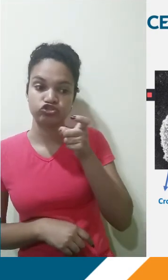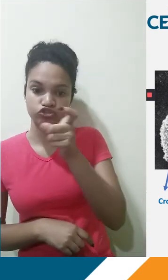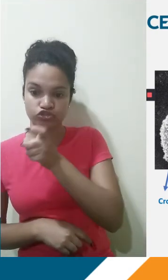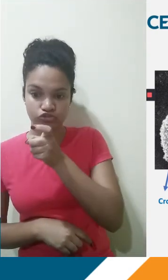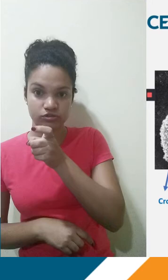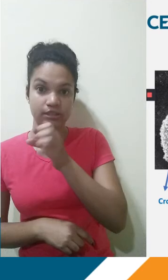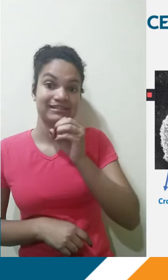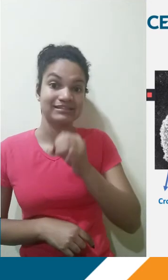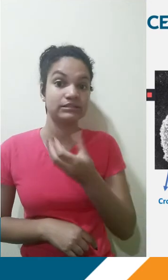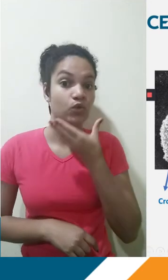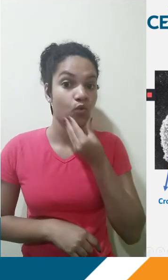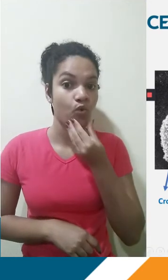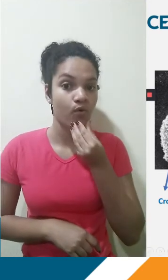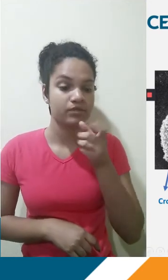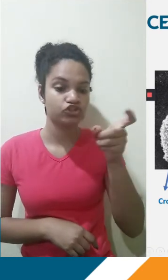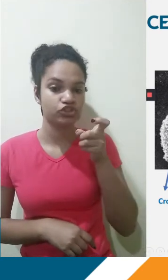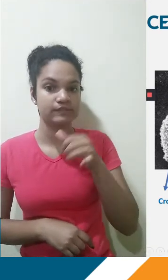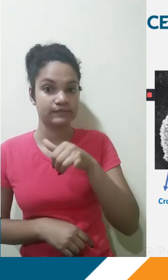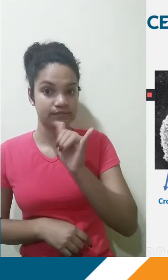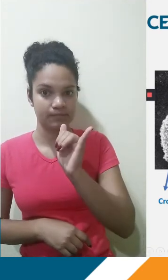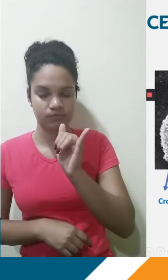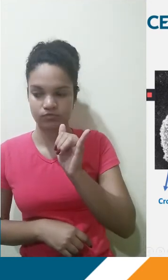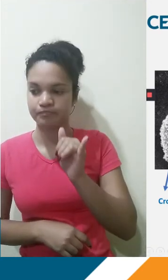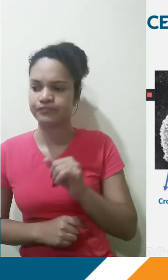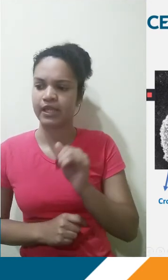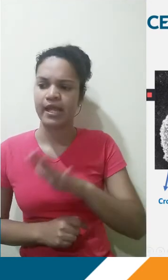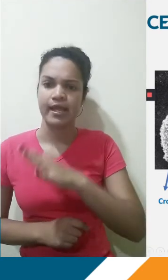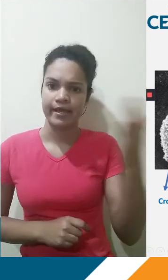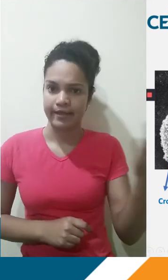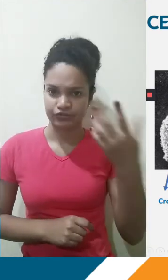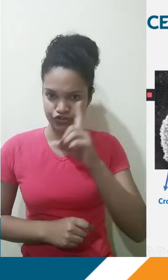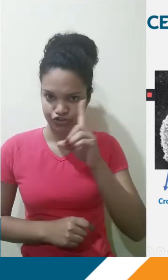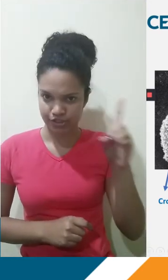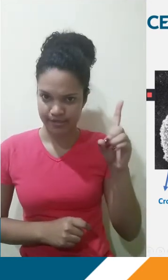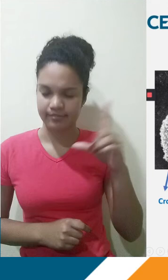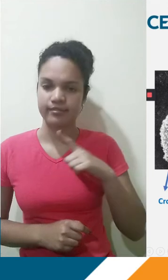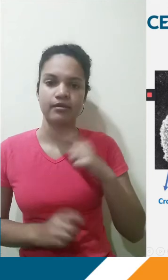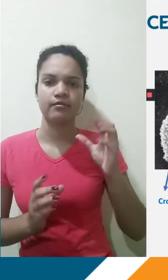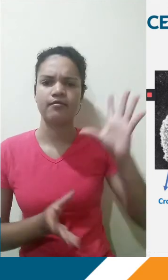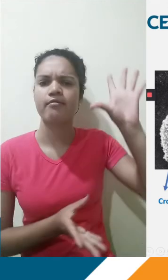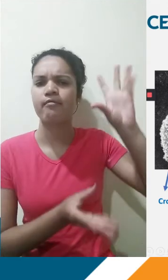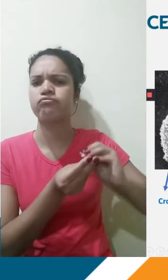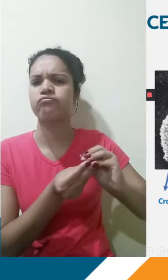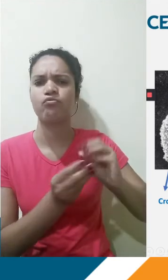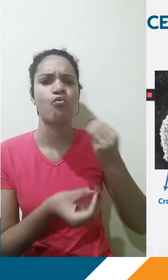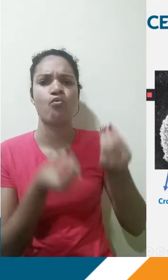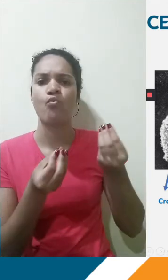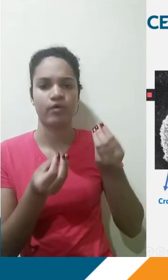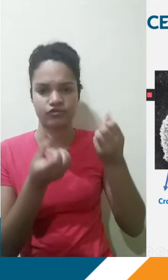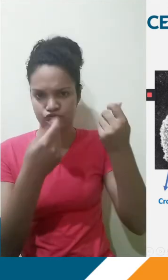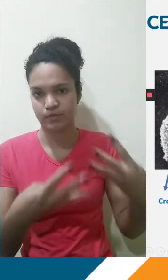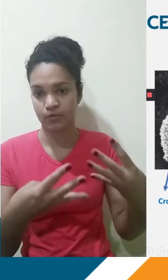homem. E à direita, a gente consegue verificar uma síntese do que foi explicado. Perceba o